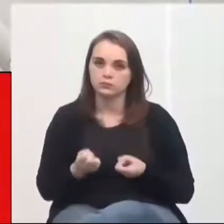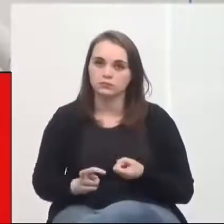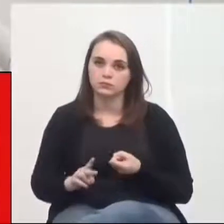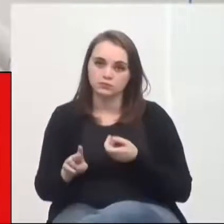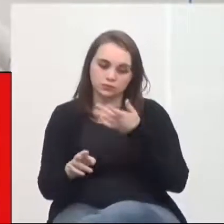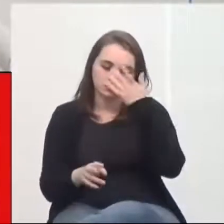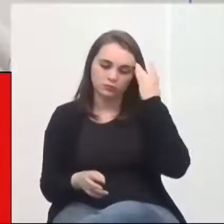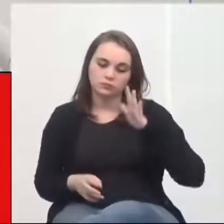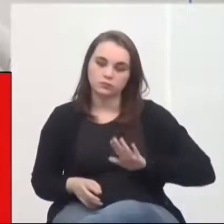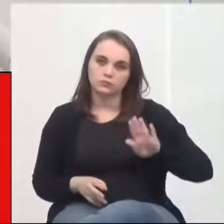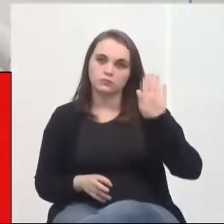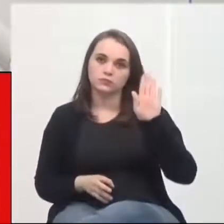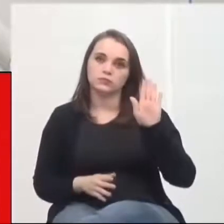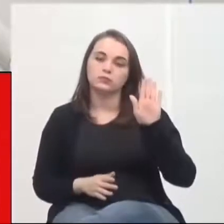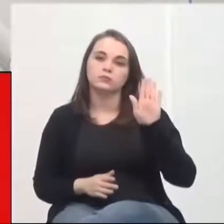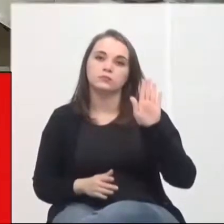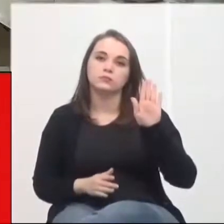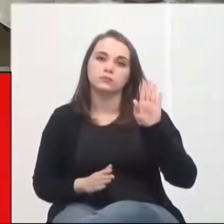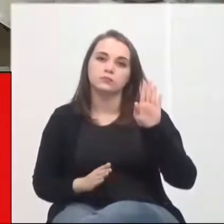como estão, os contrários se manifestem.